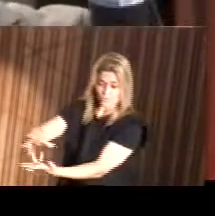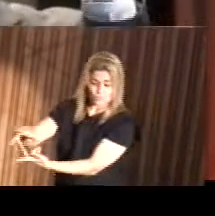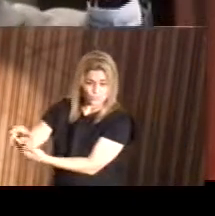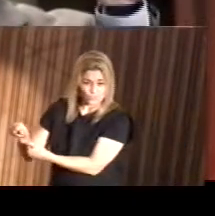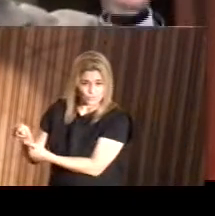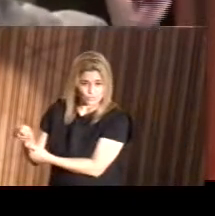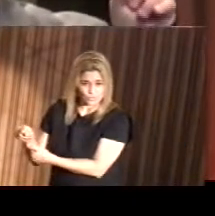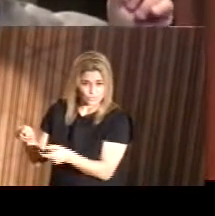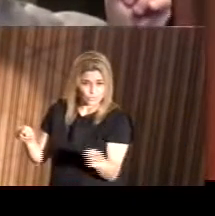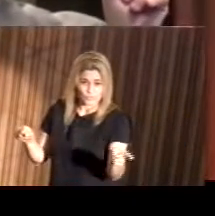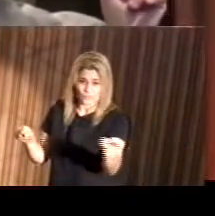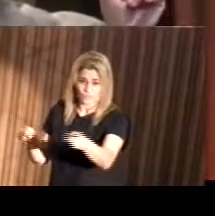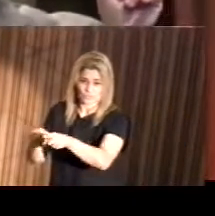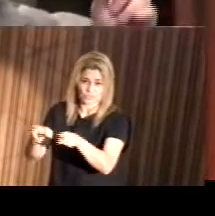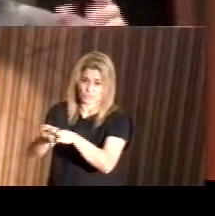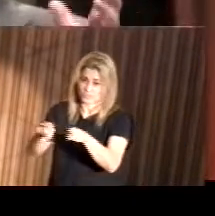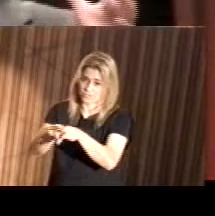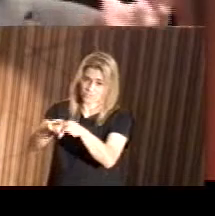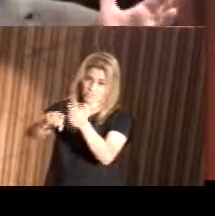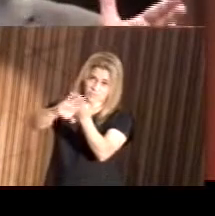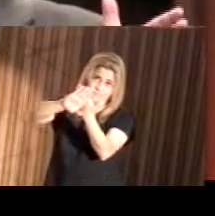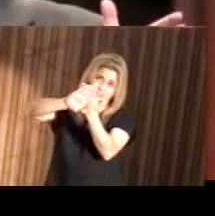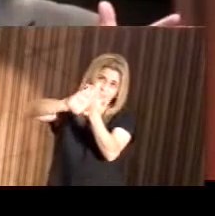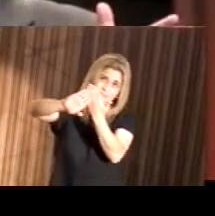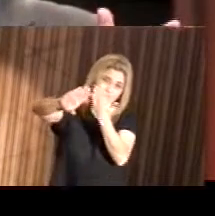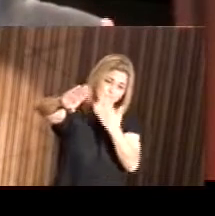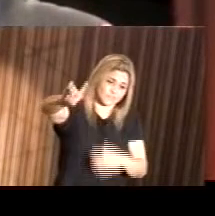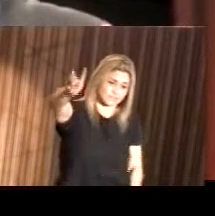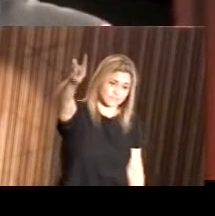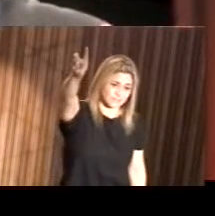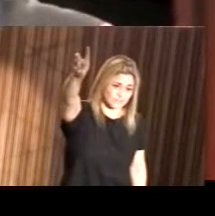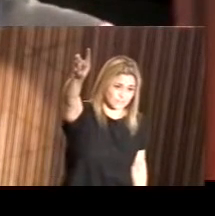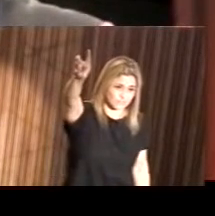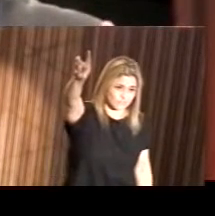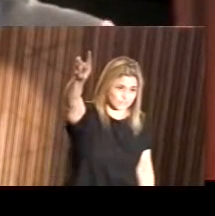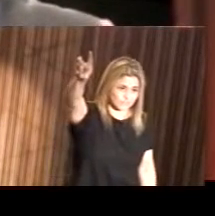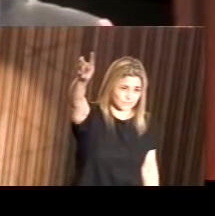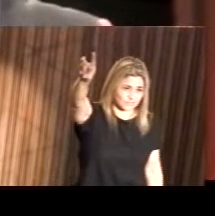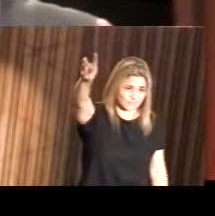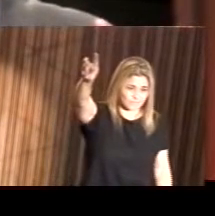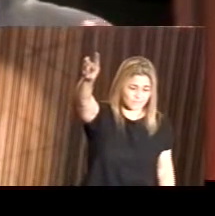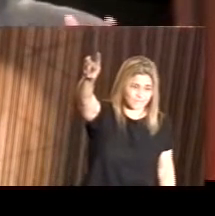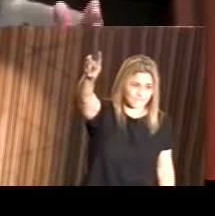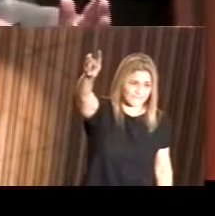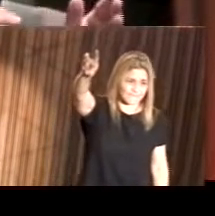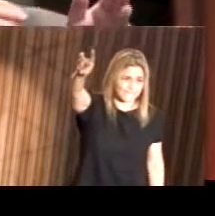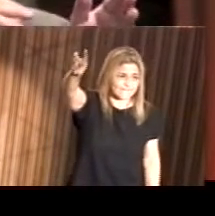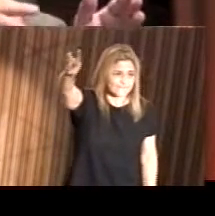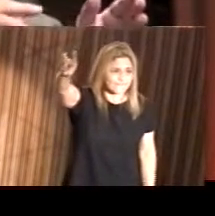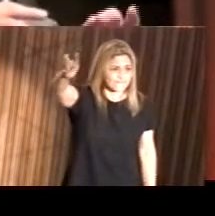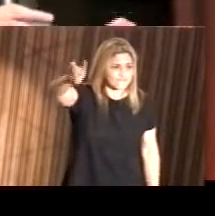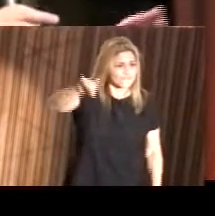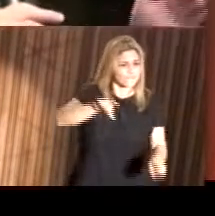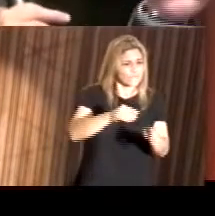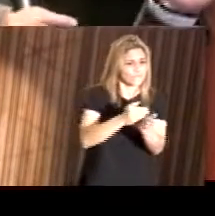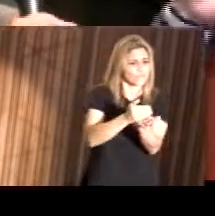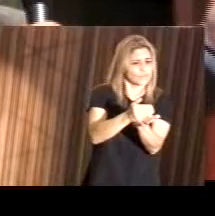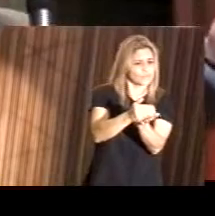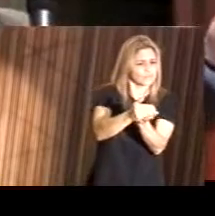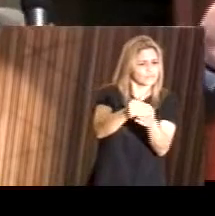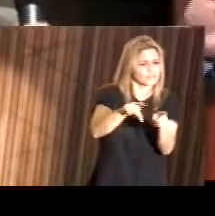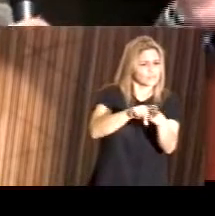de resolver problemas que a sociedade tem, eu começo a me afastar